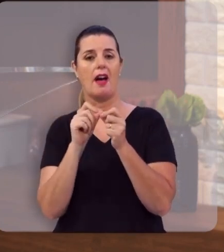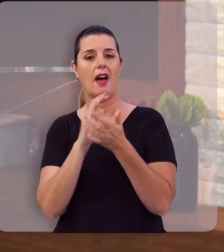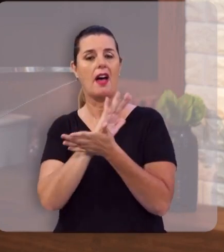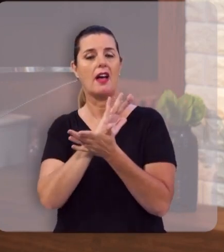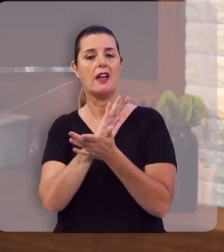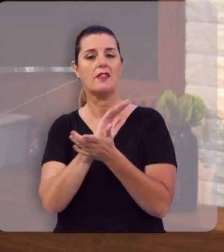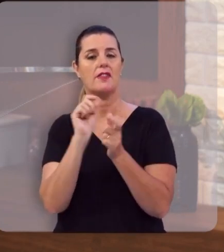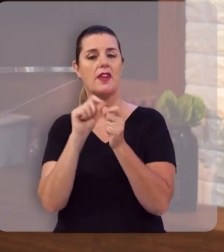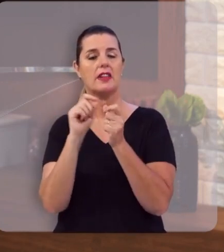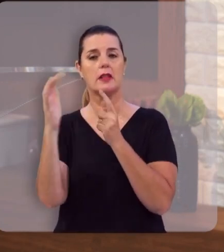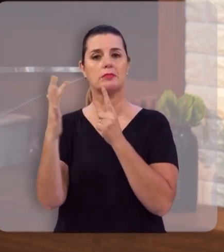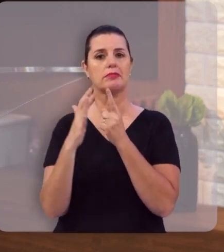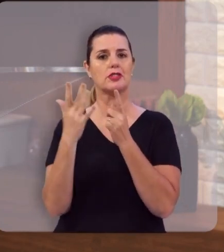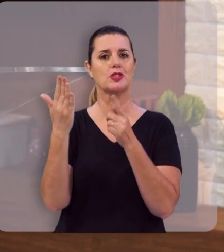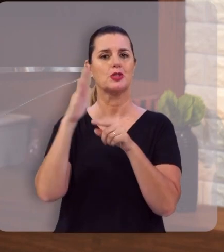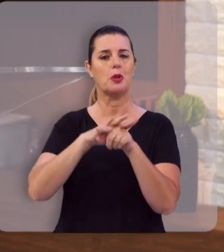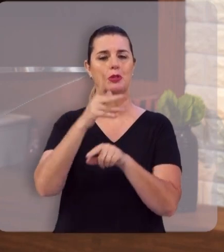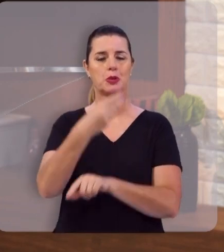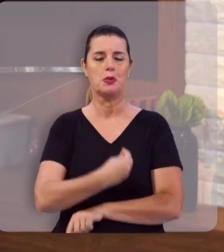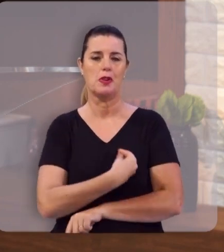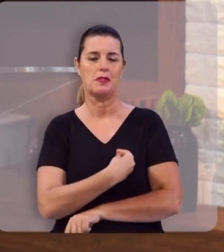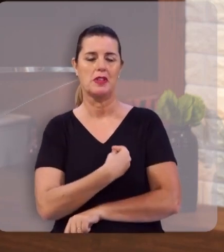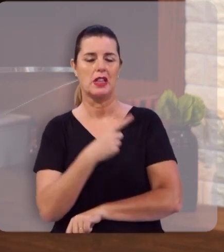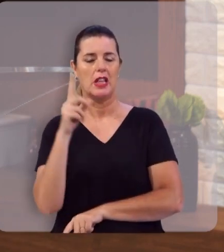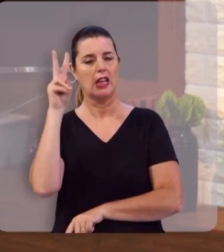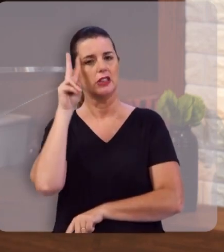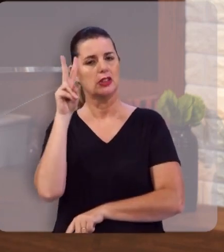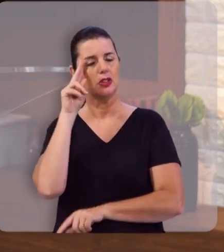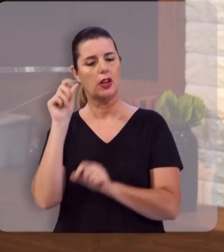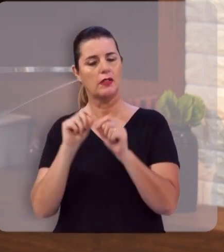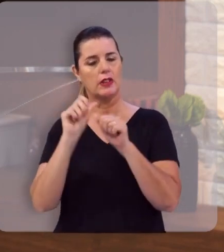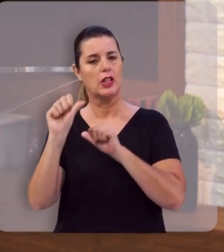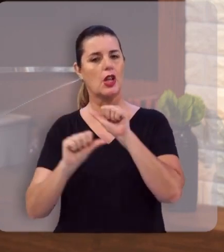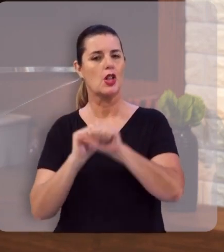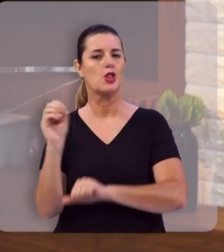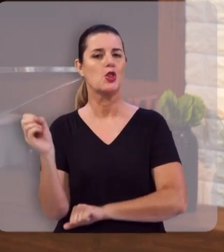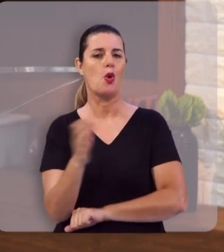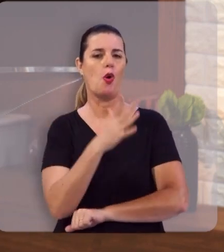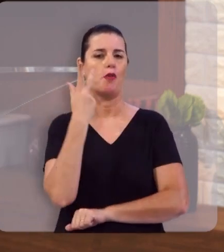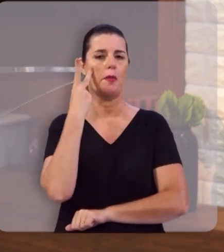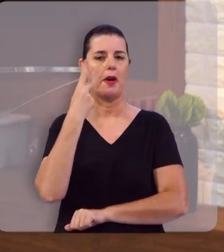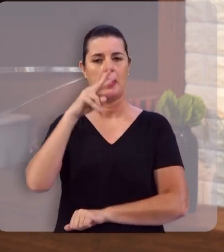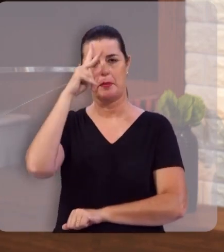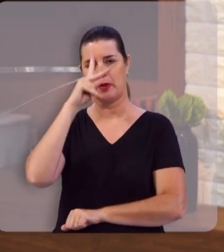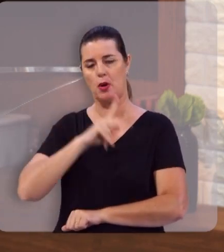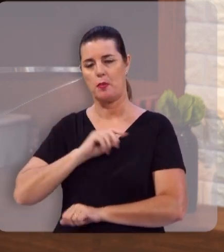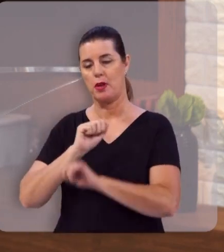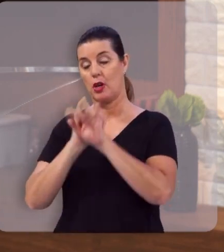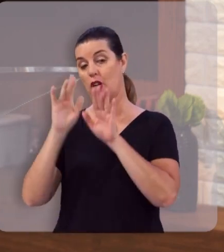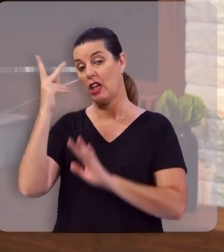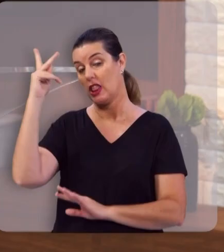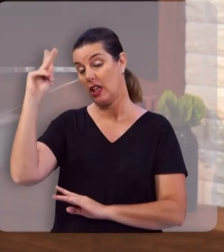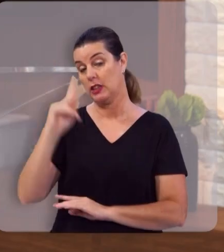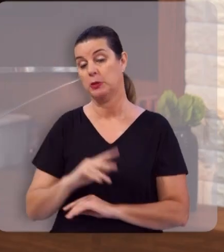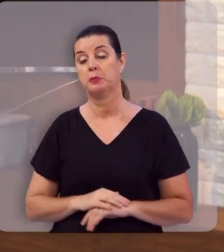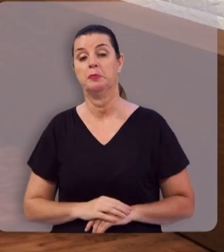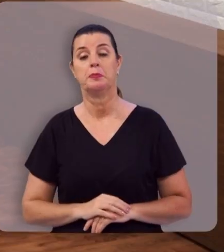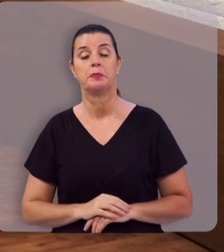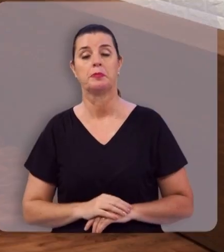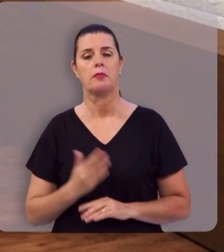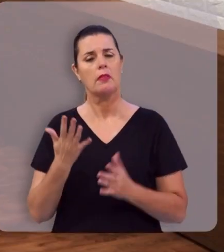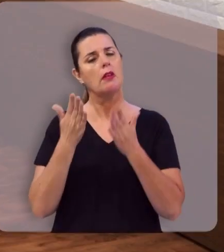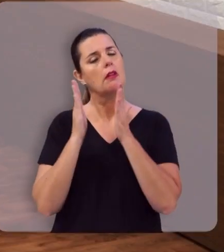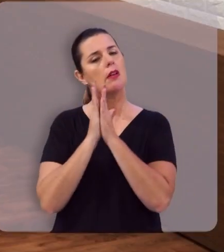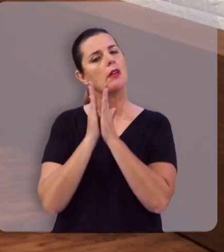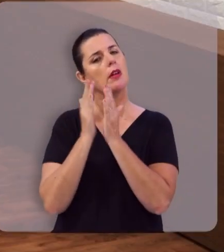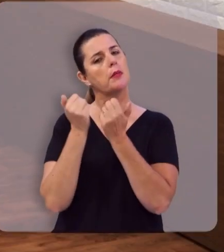interferir soberanamente na sua história e fazer tudo novo para a glória do seu próprio nome. Eu